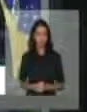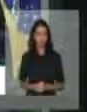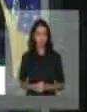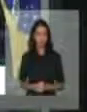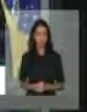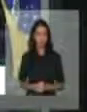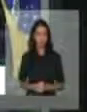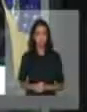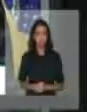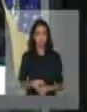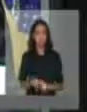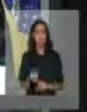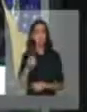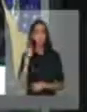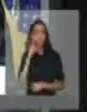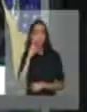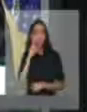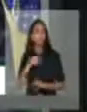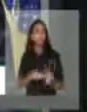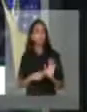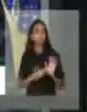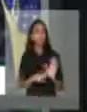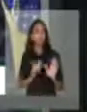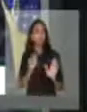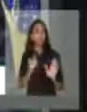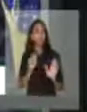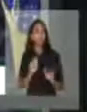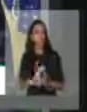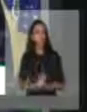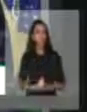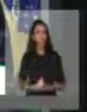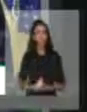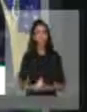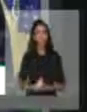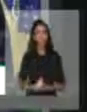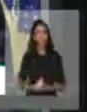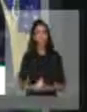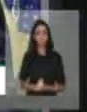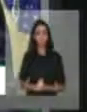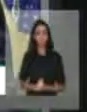A abordagem histórica mostra que o movimento